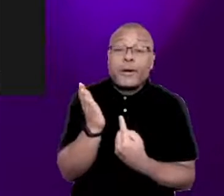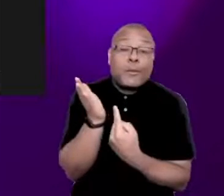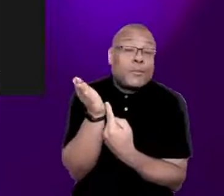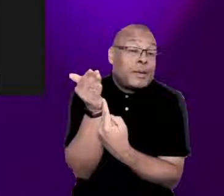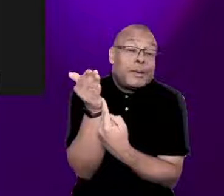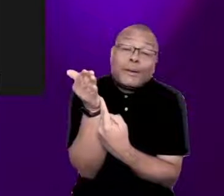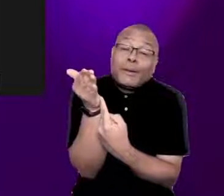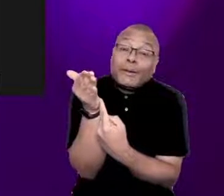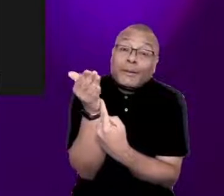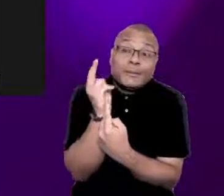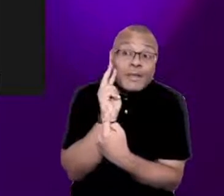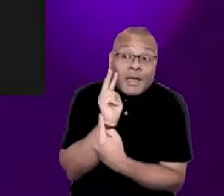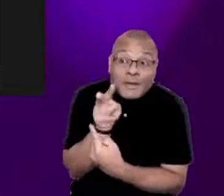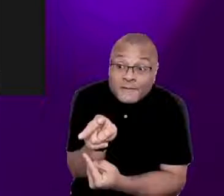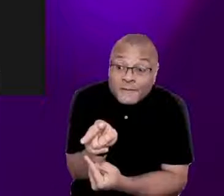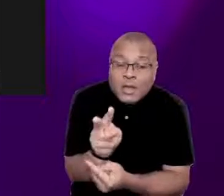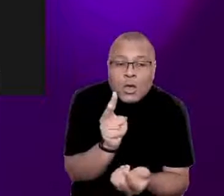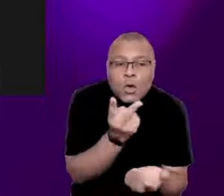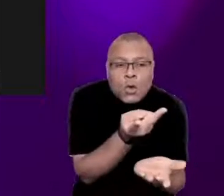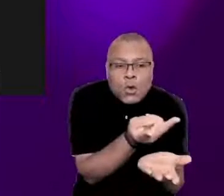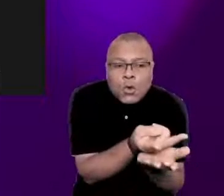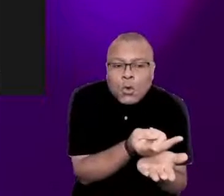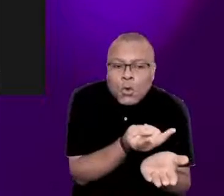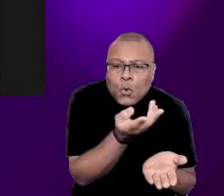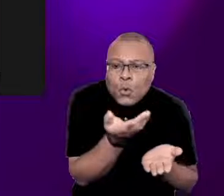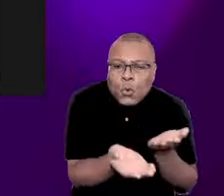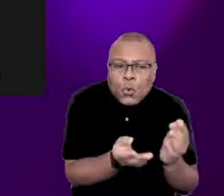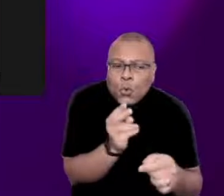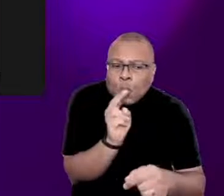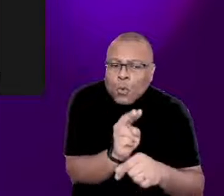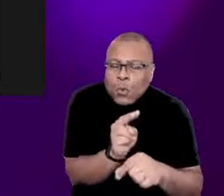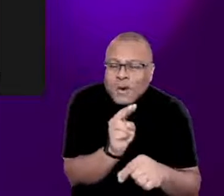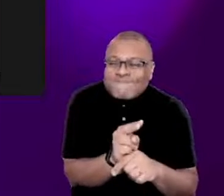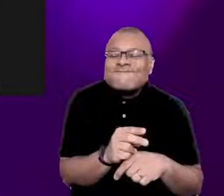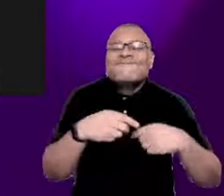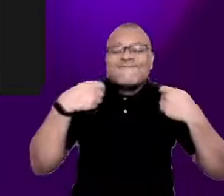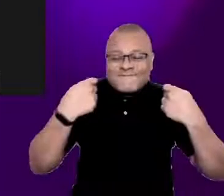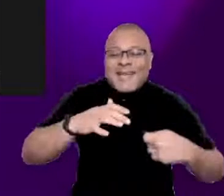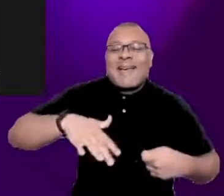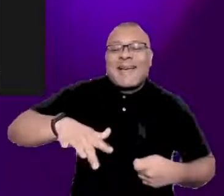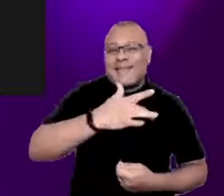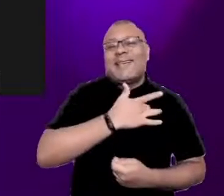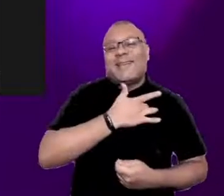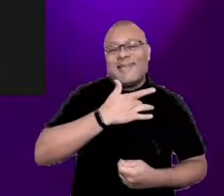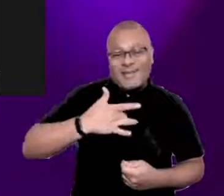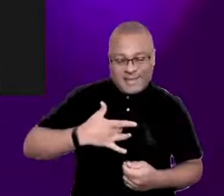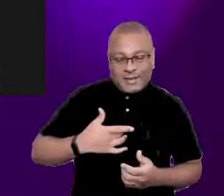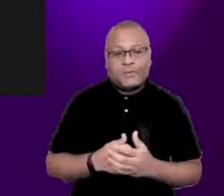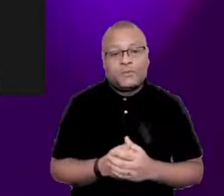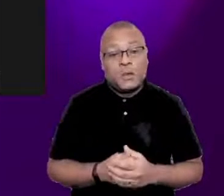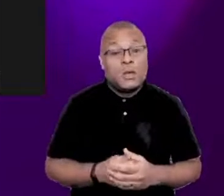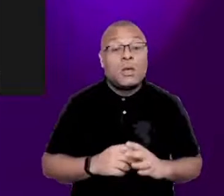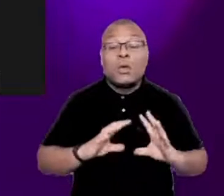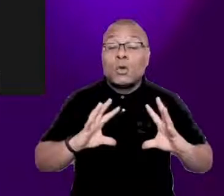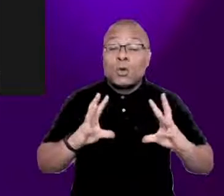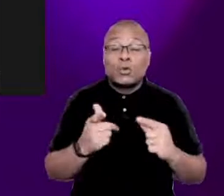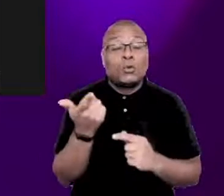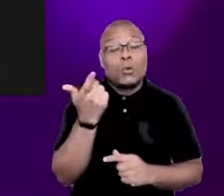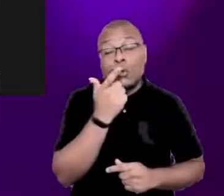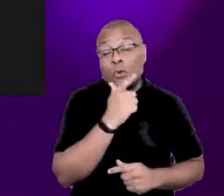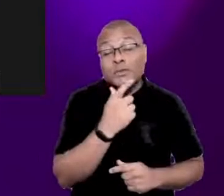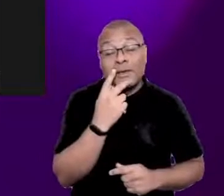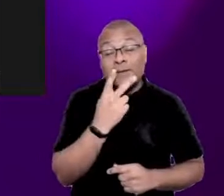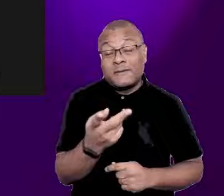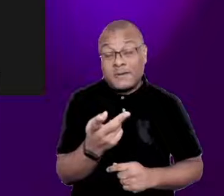para a inovação no modelo de cuidado como algo necessário para o sistema de saúde. E, por fim, tudo isso resulta no que a gente tem